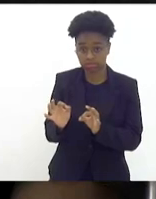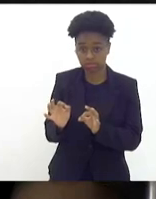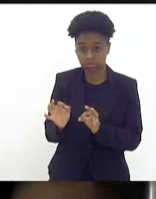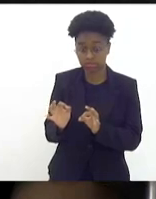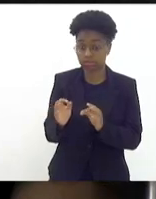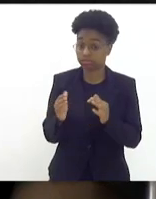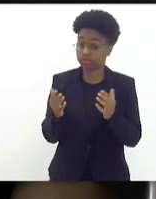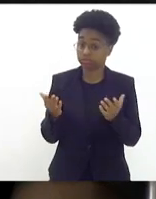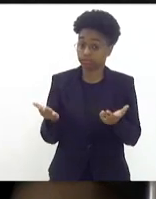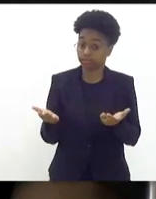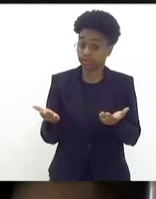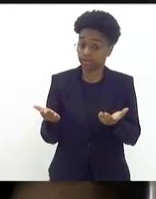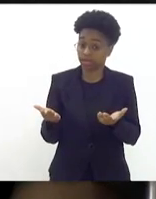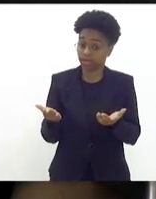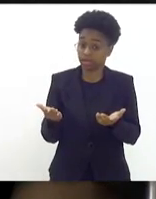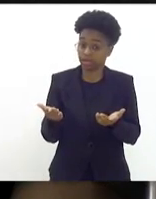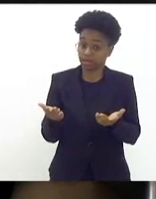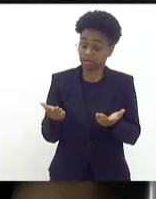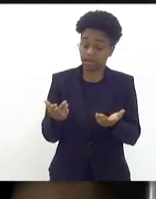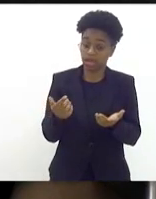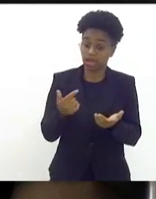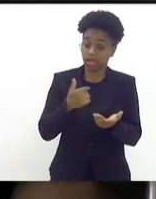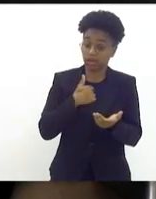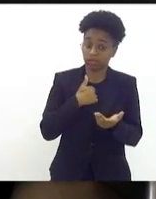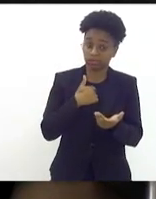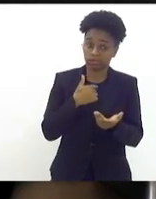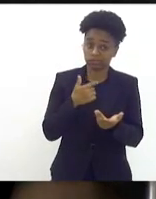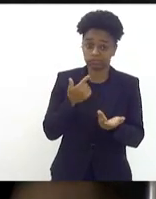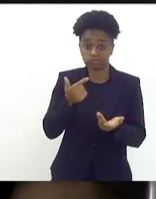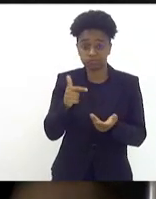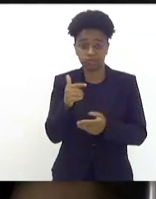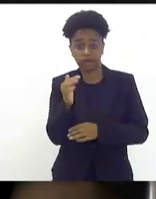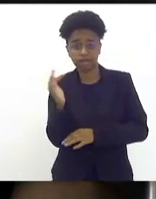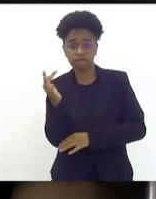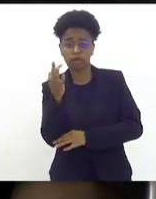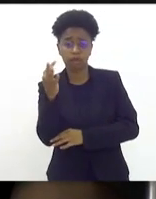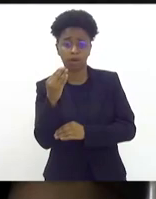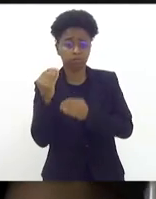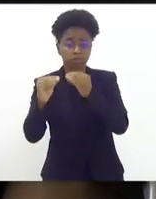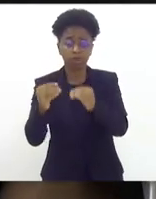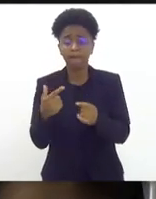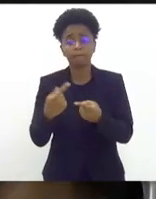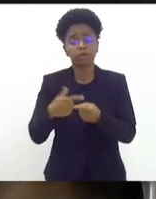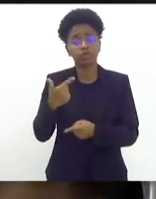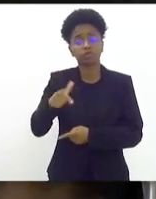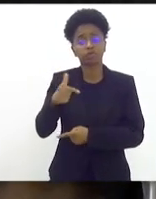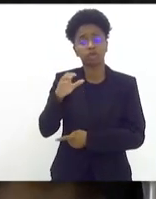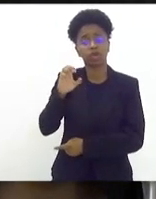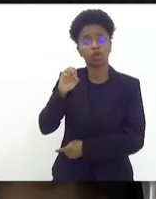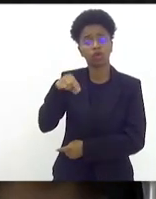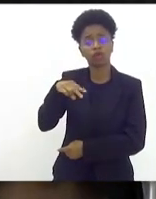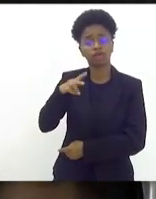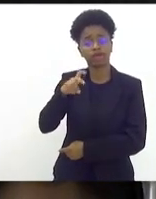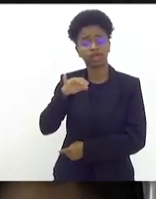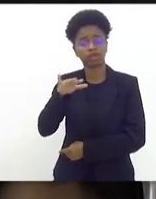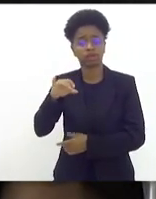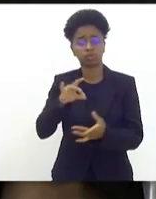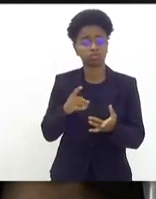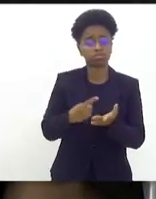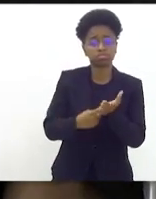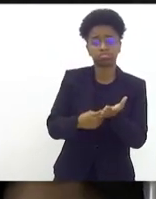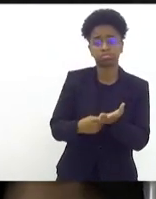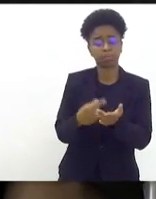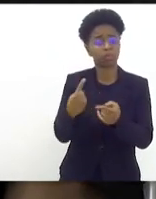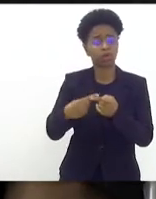E eu estou arguindo formalmente por que não tem convênio? Cadê o pacto